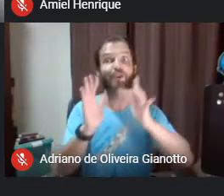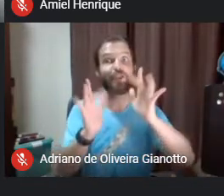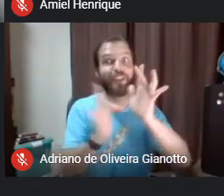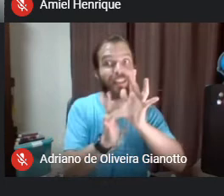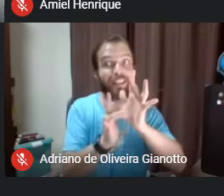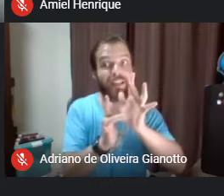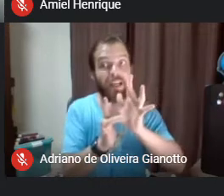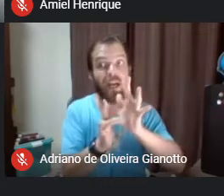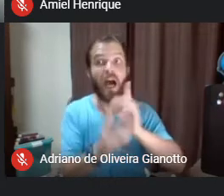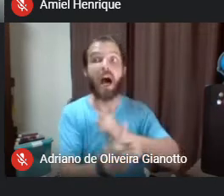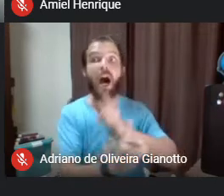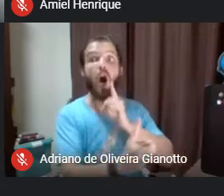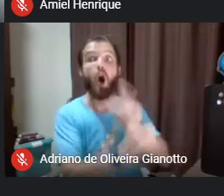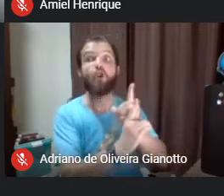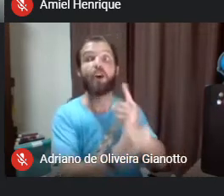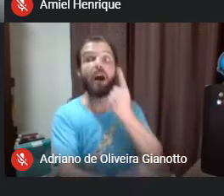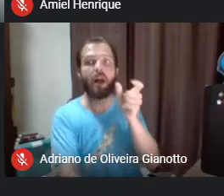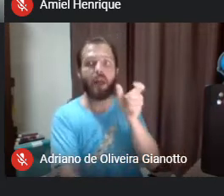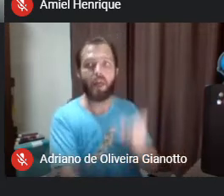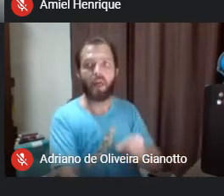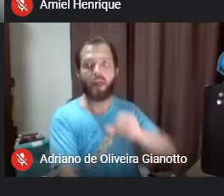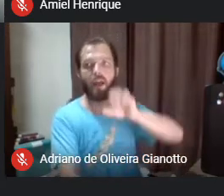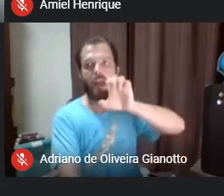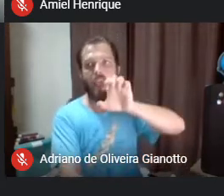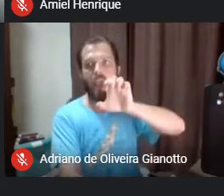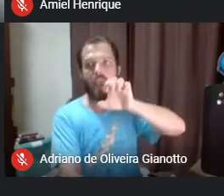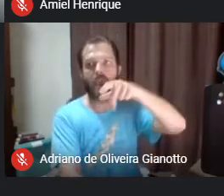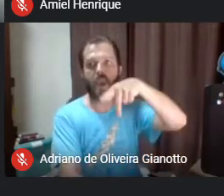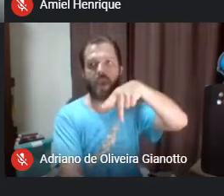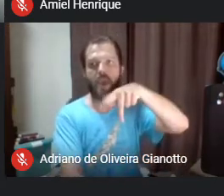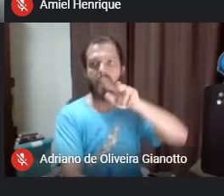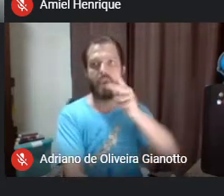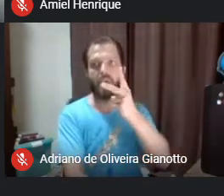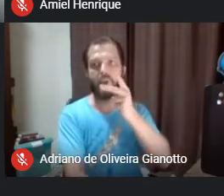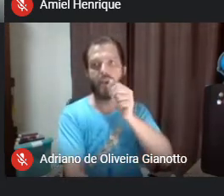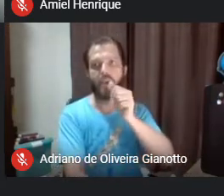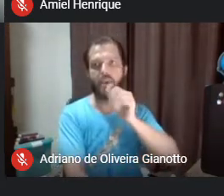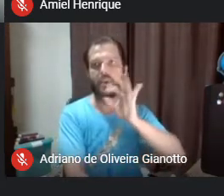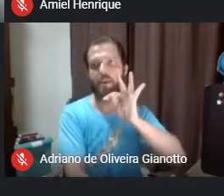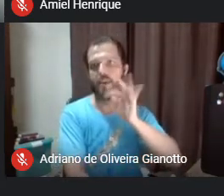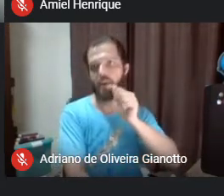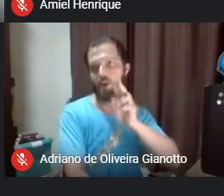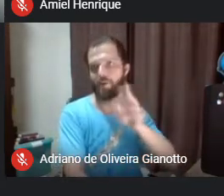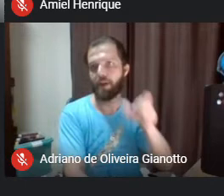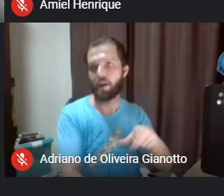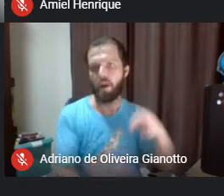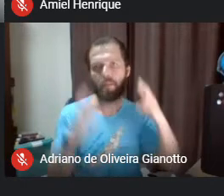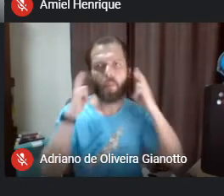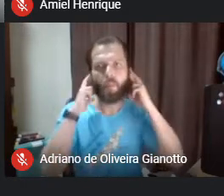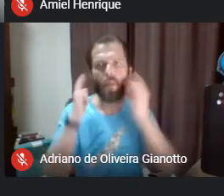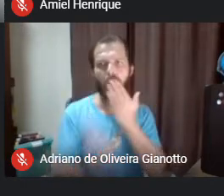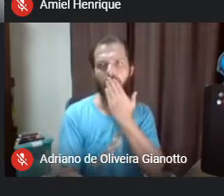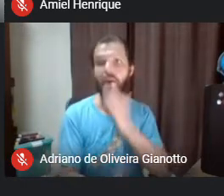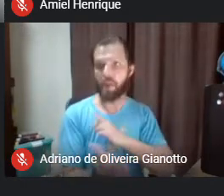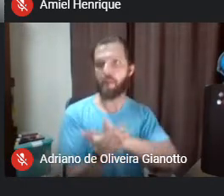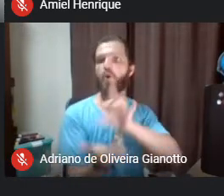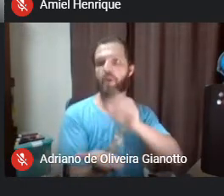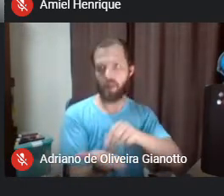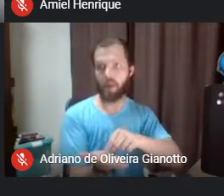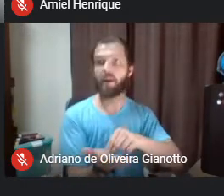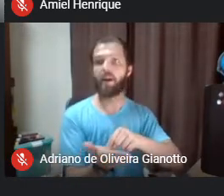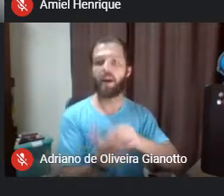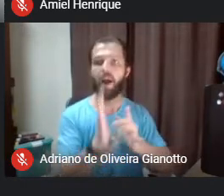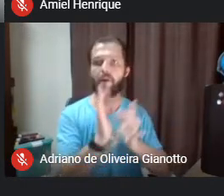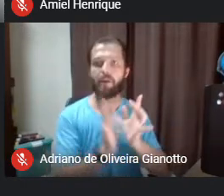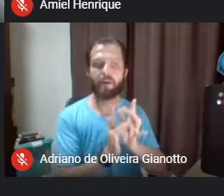sim, também algumas discriminação, até chegar na época de Jesus,